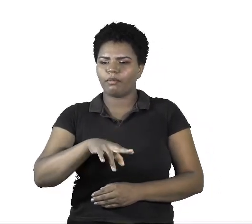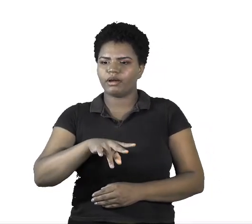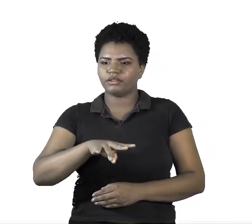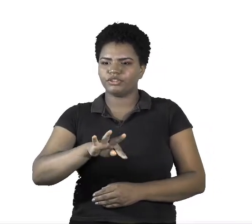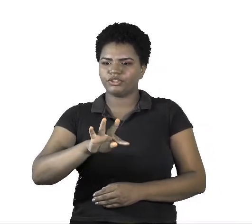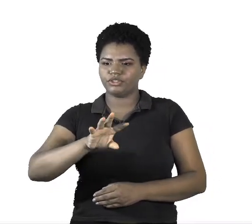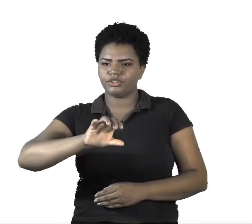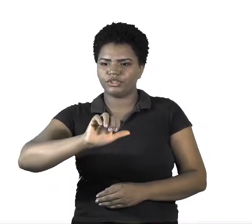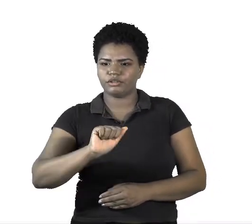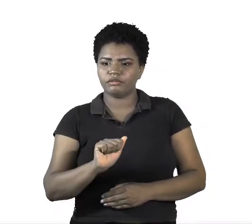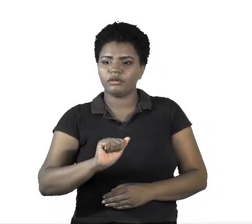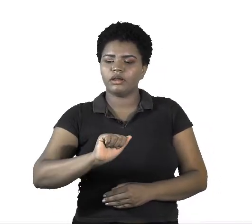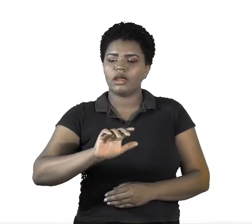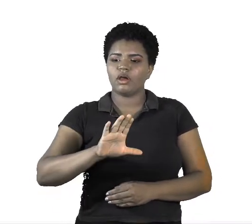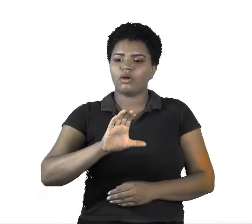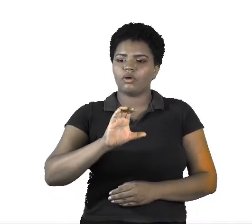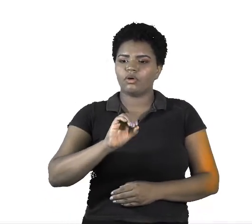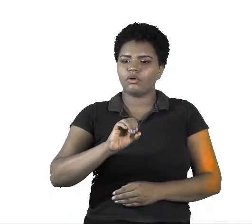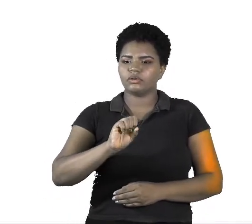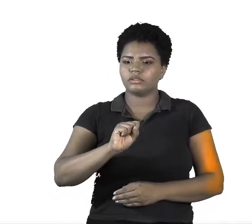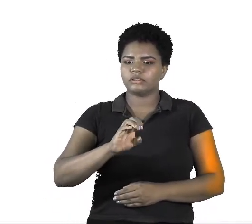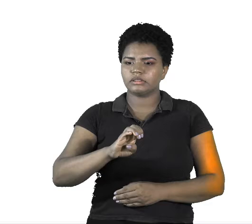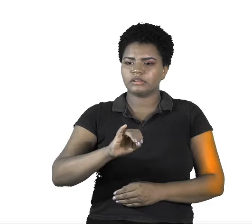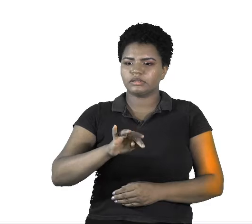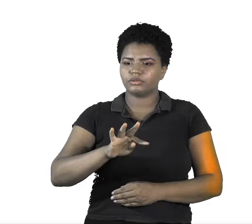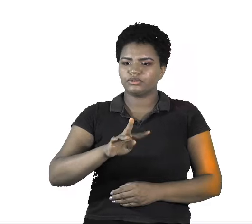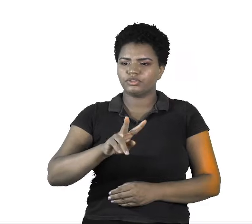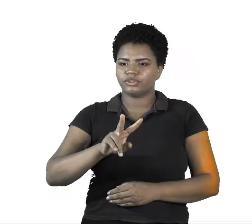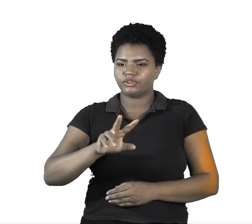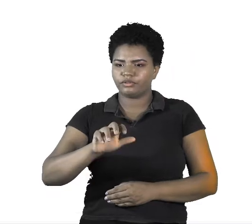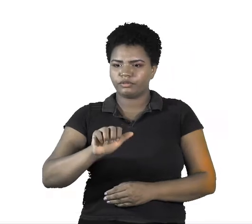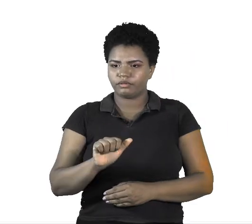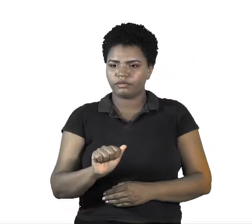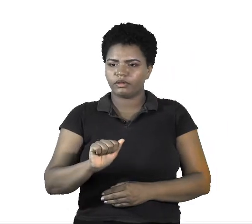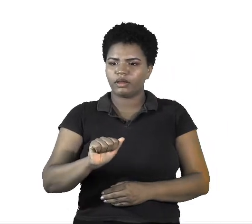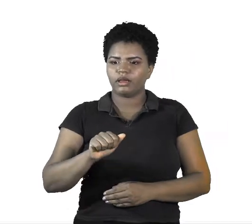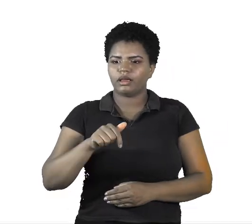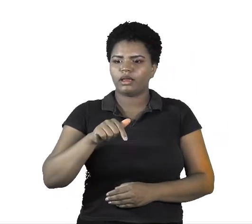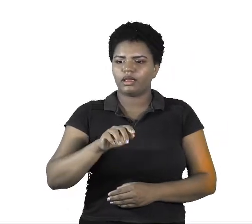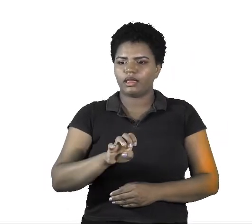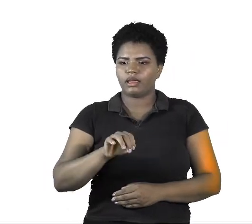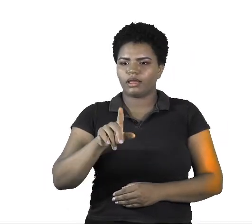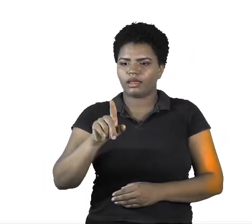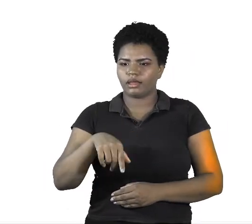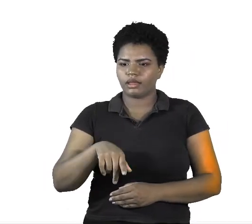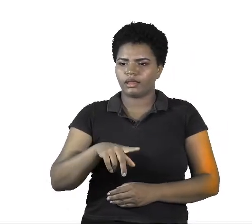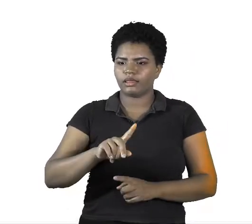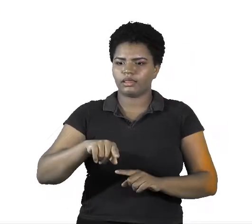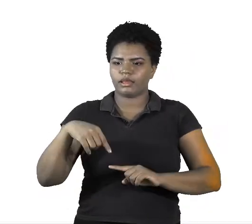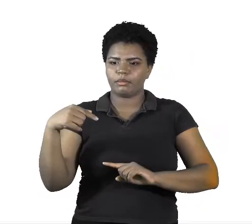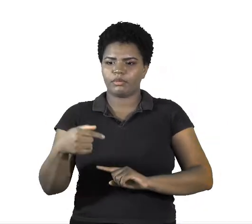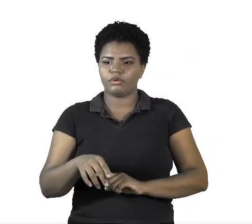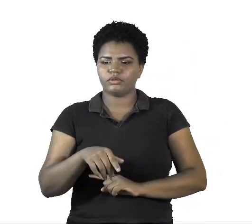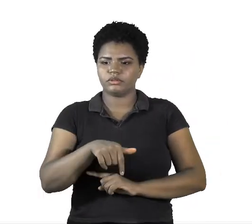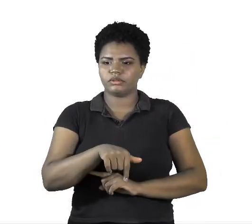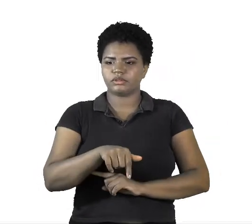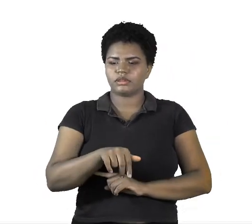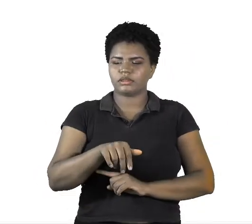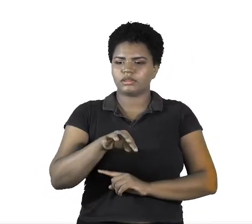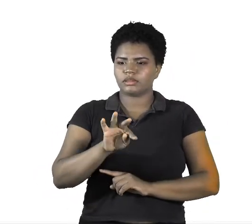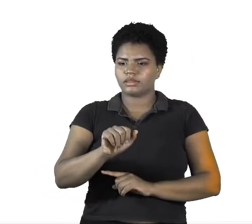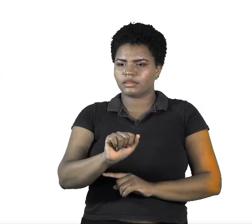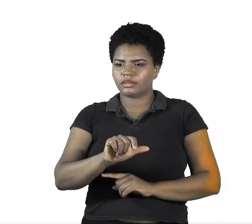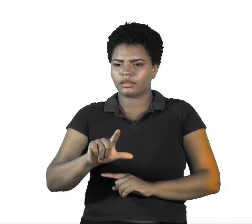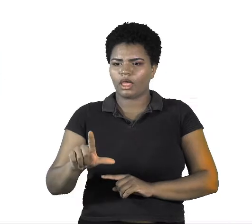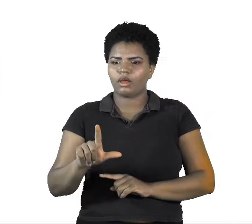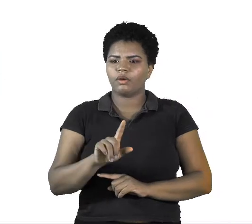consequência, é o que depois de tal, tão, tanto, tamanho. A final, que vai indicar um